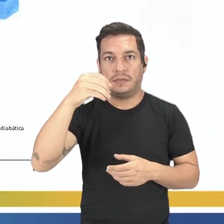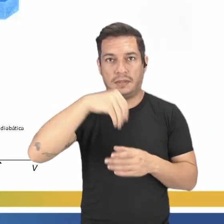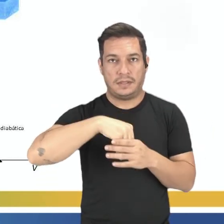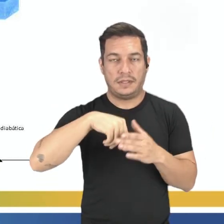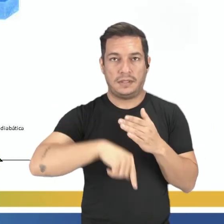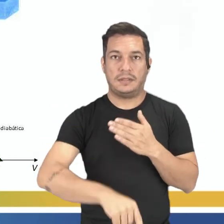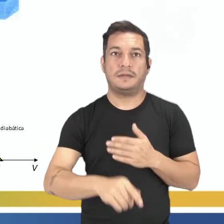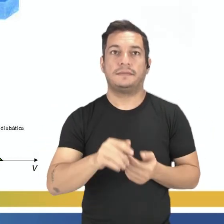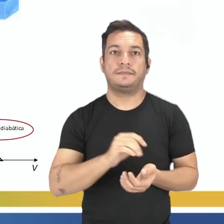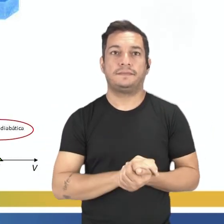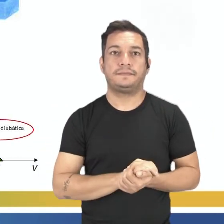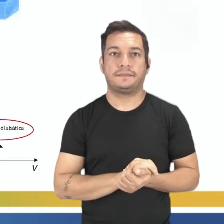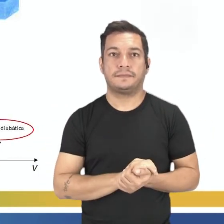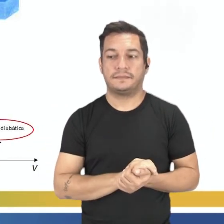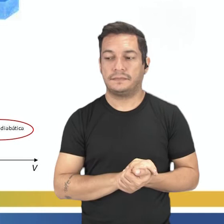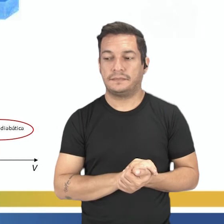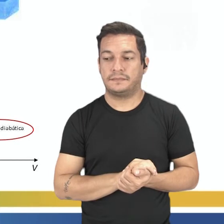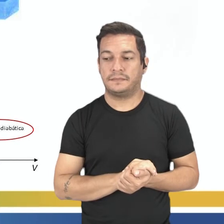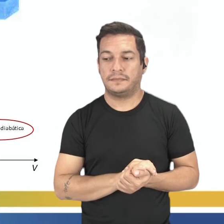ele vai ter uma expansão